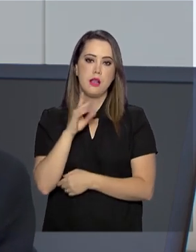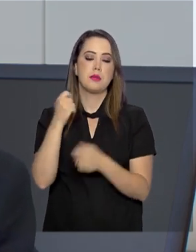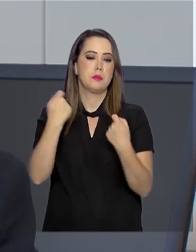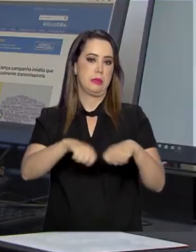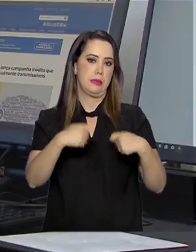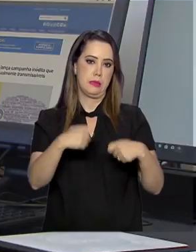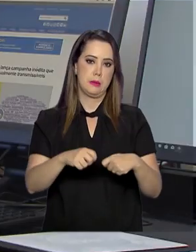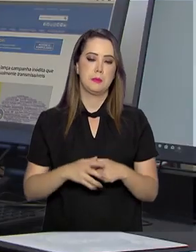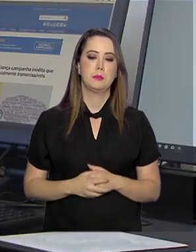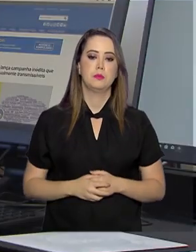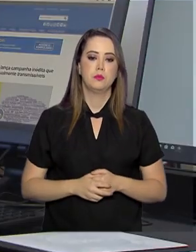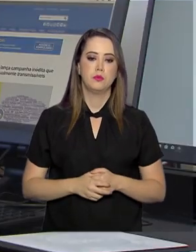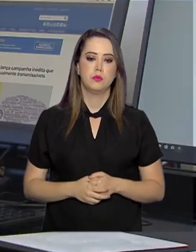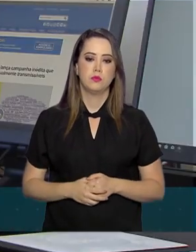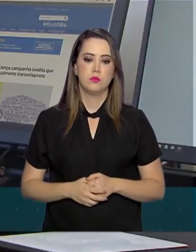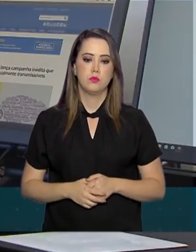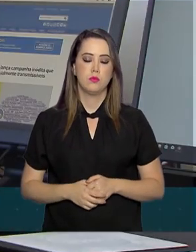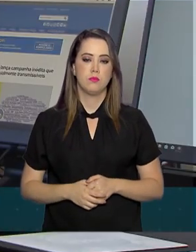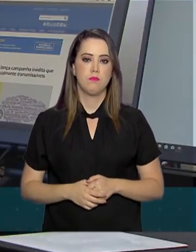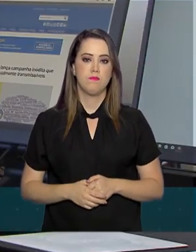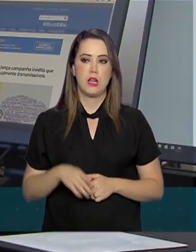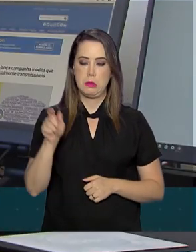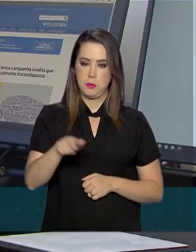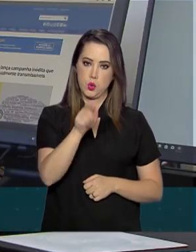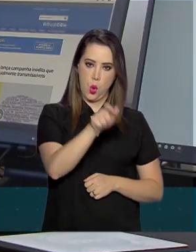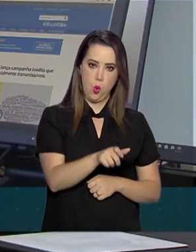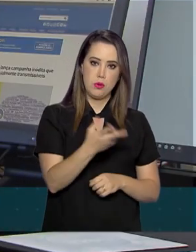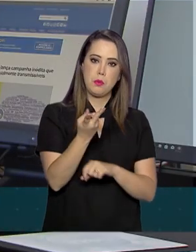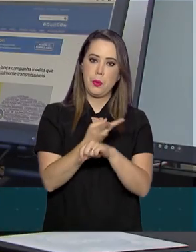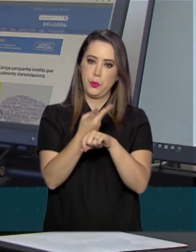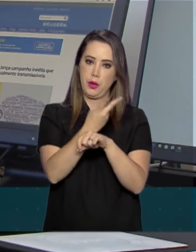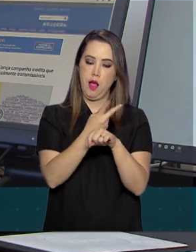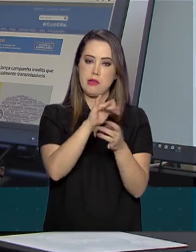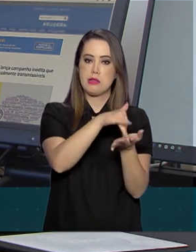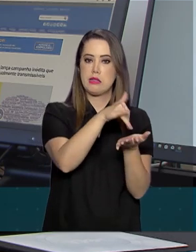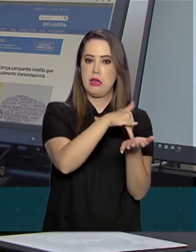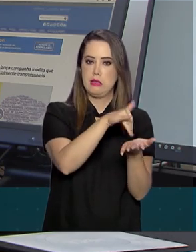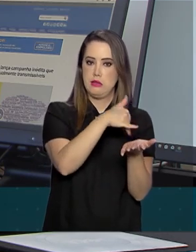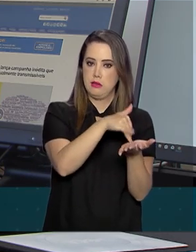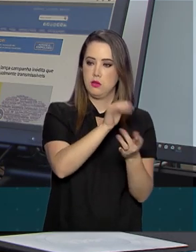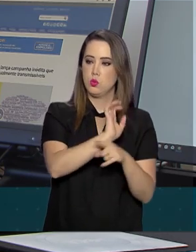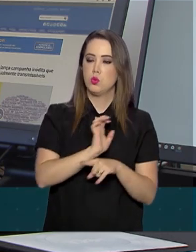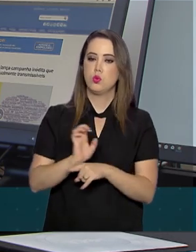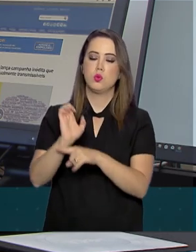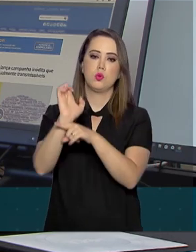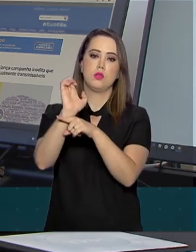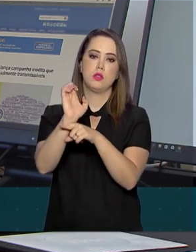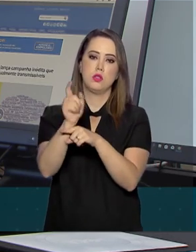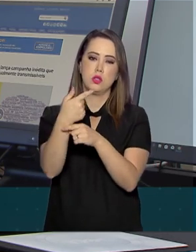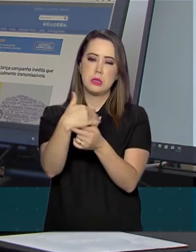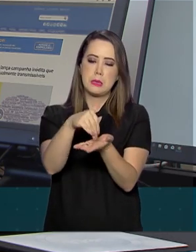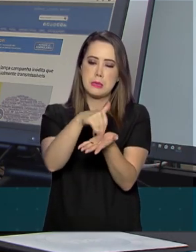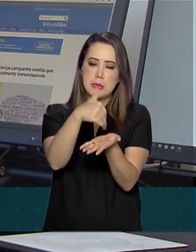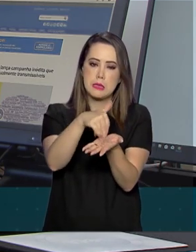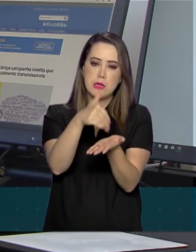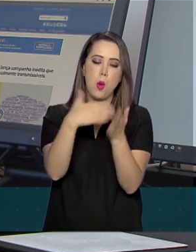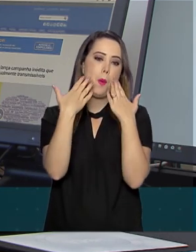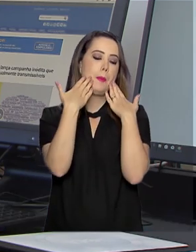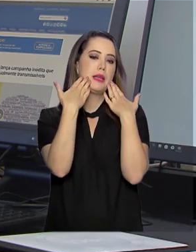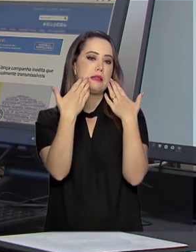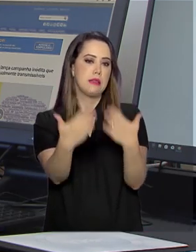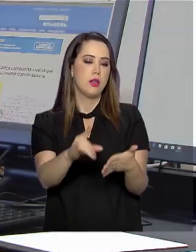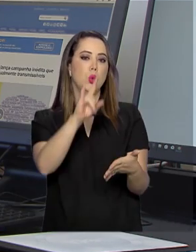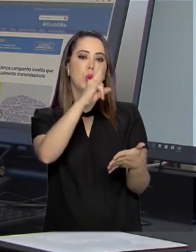precisa esse paciente para vão procurar as secretarias estaduais onde para farão um cadastro apresentaram